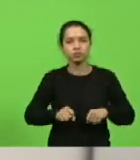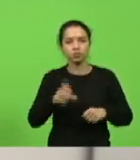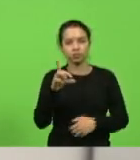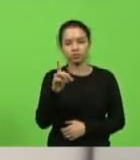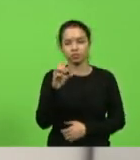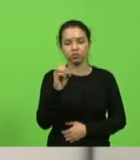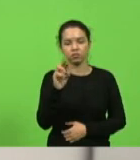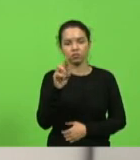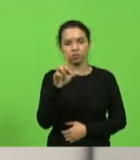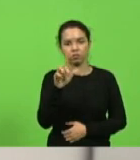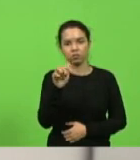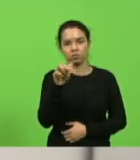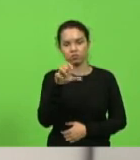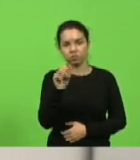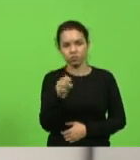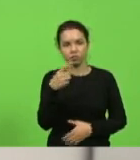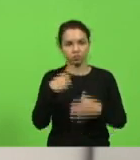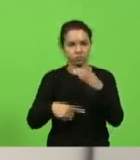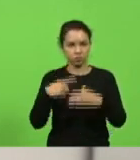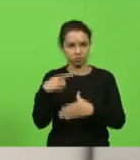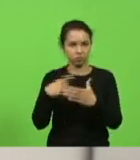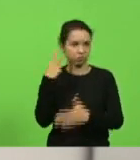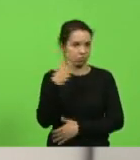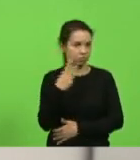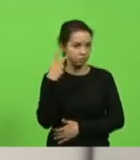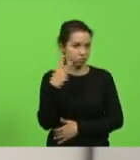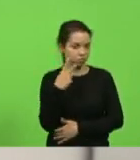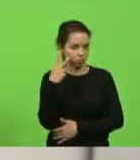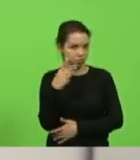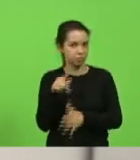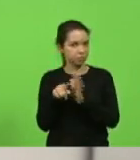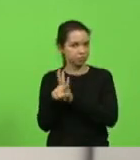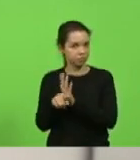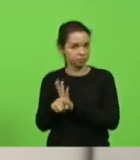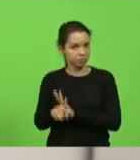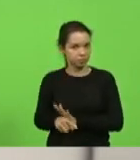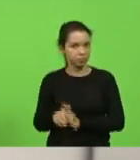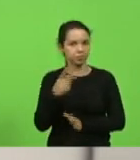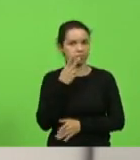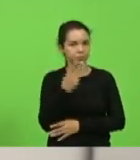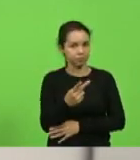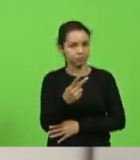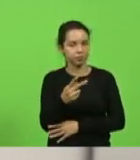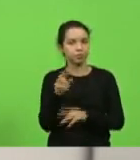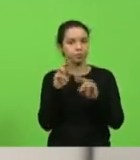Comissão Parlamentar de Inquérito, o qual afirmou que, em uma reunião no dia